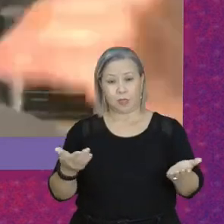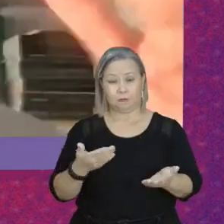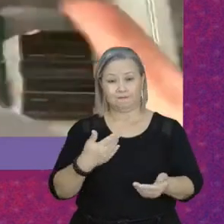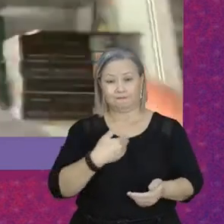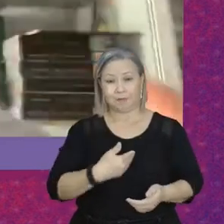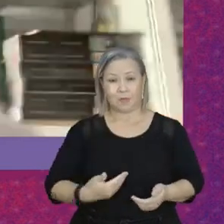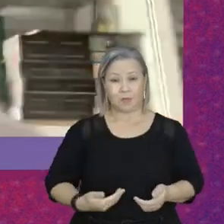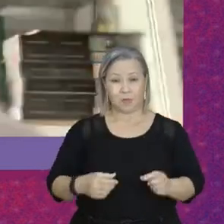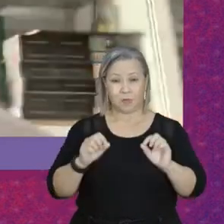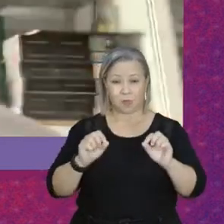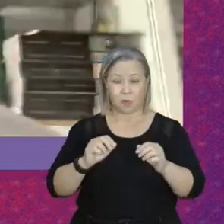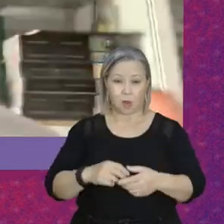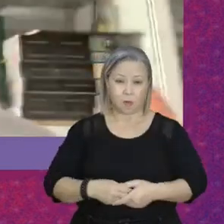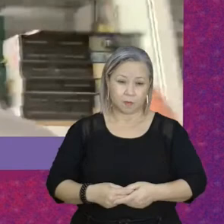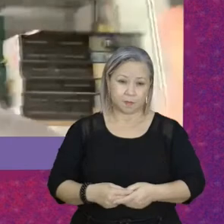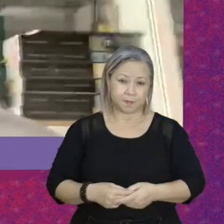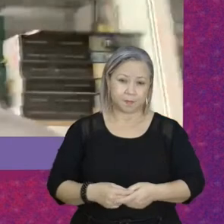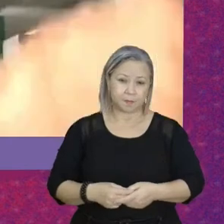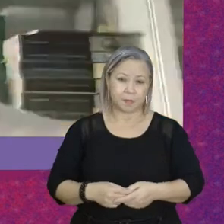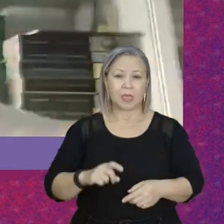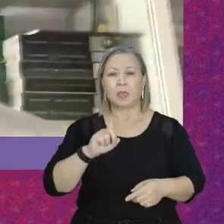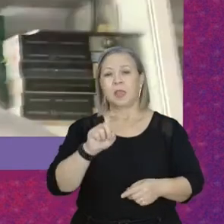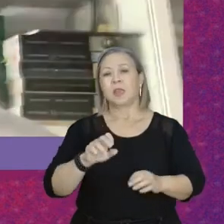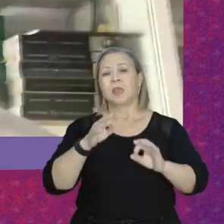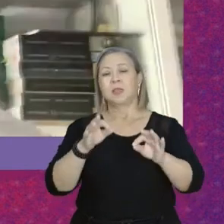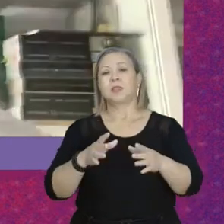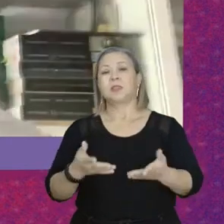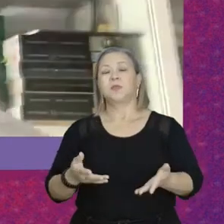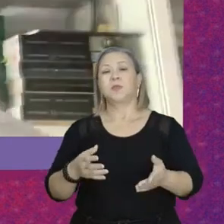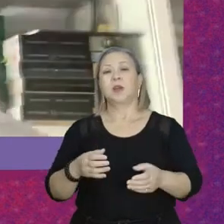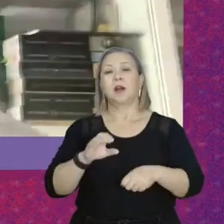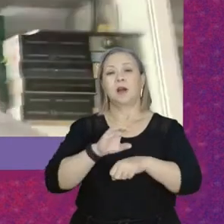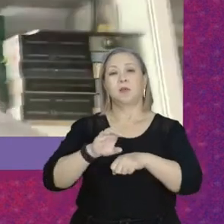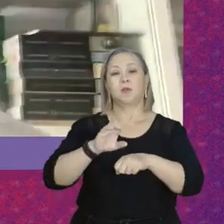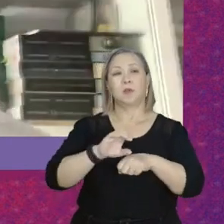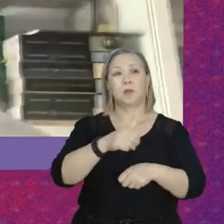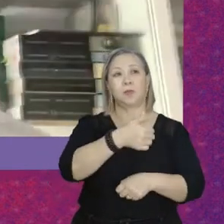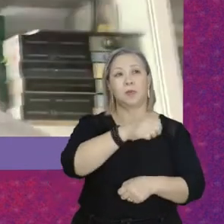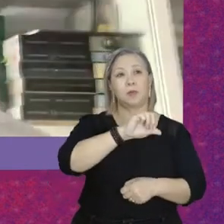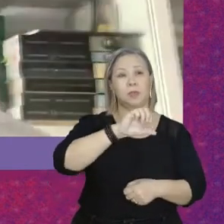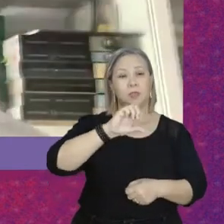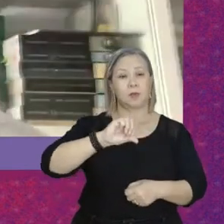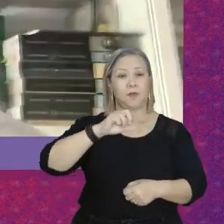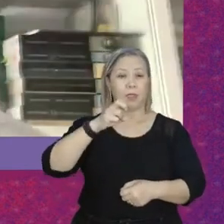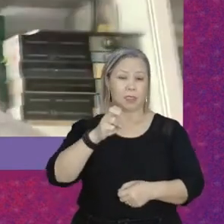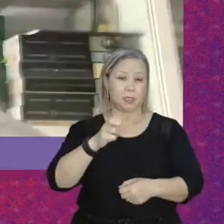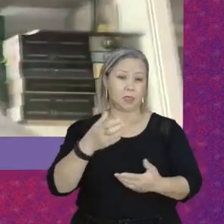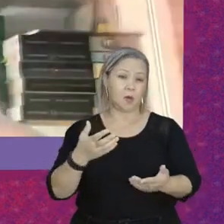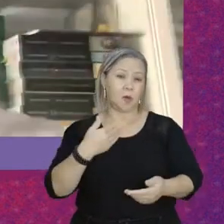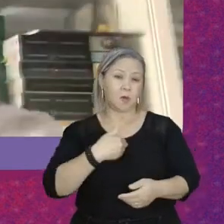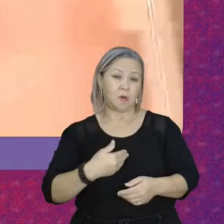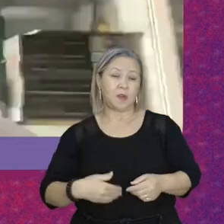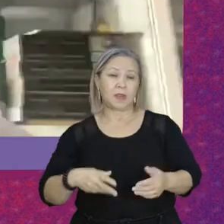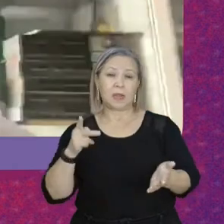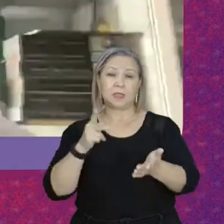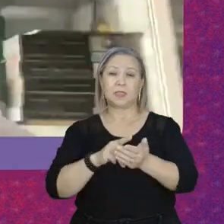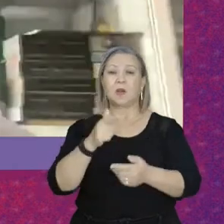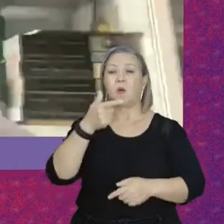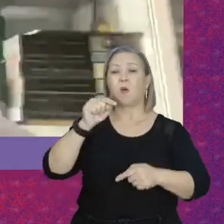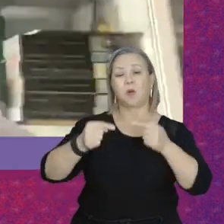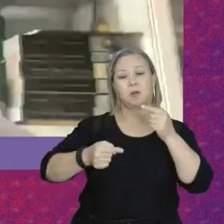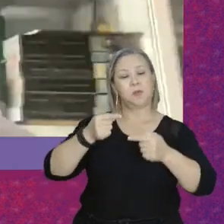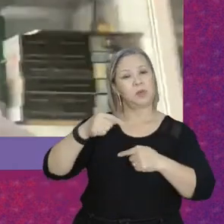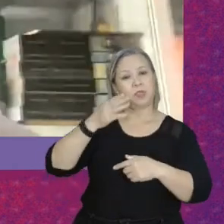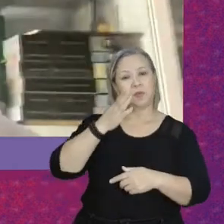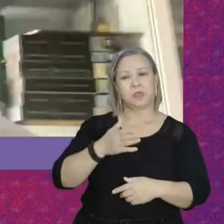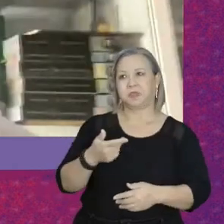o plano para lá, seja por causa da emenda constitucional 95, seja porque o governo está realizando outra política no Brasil